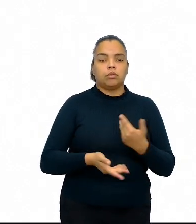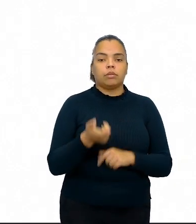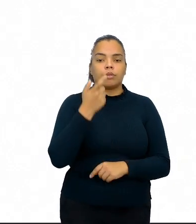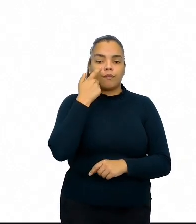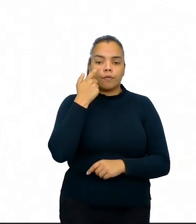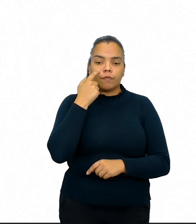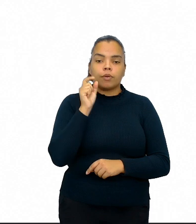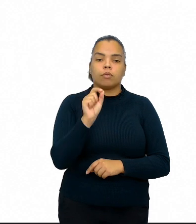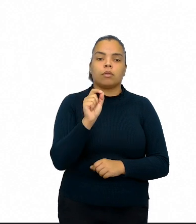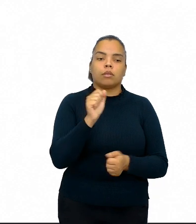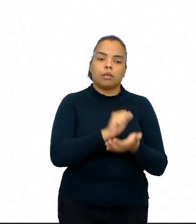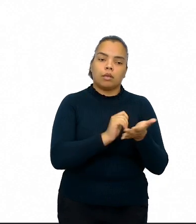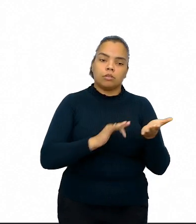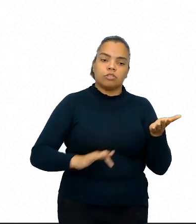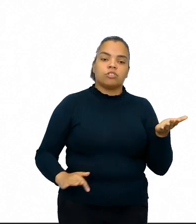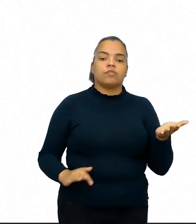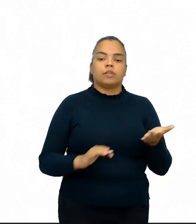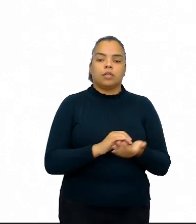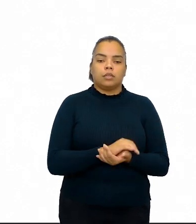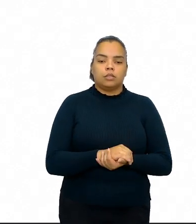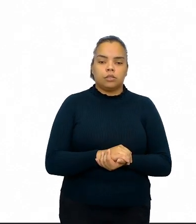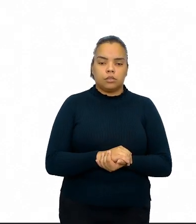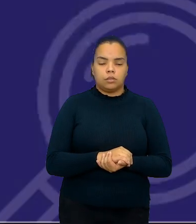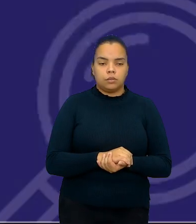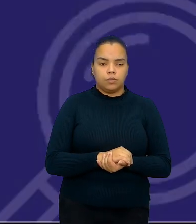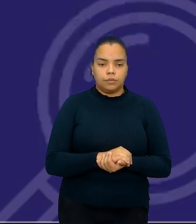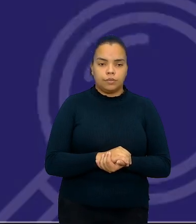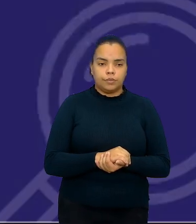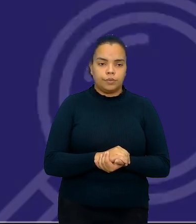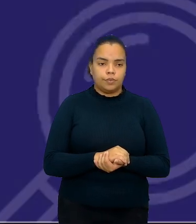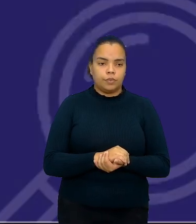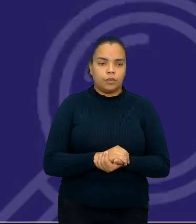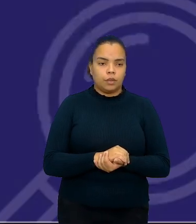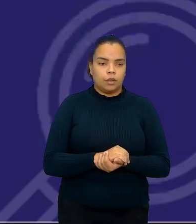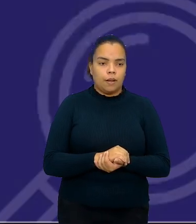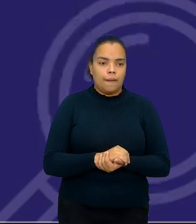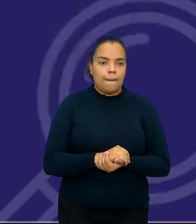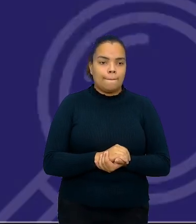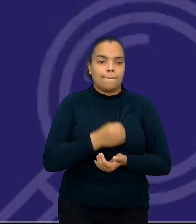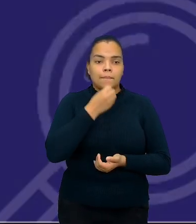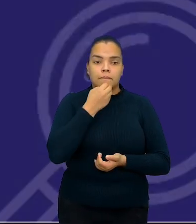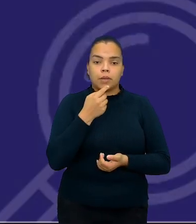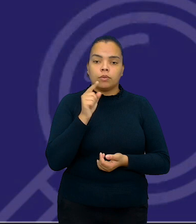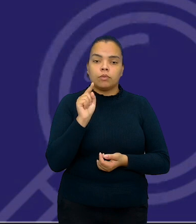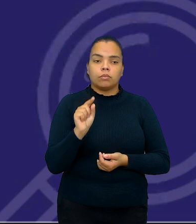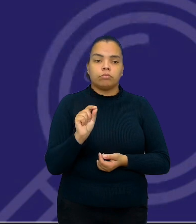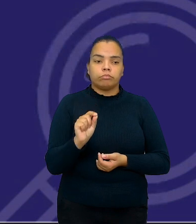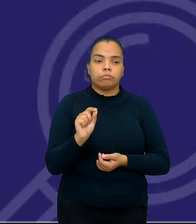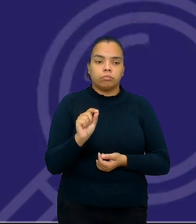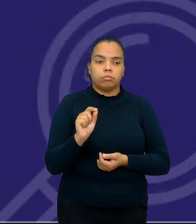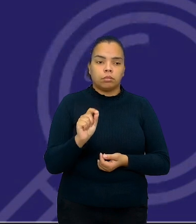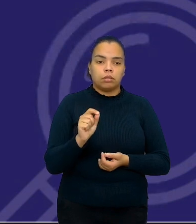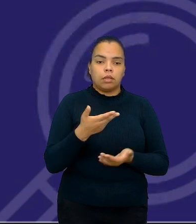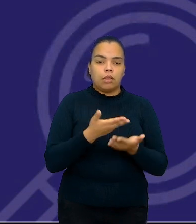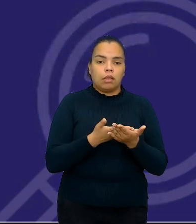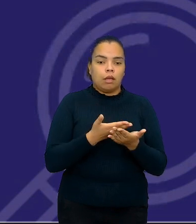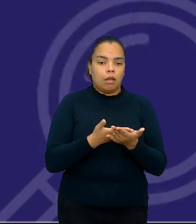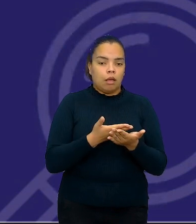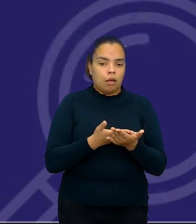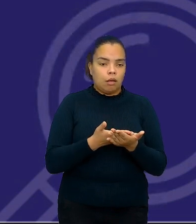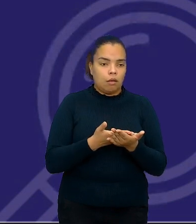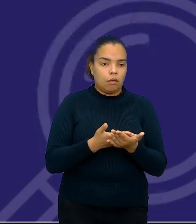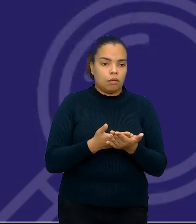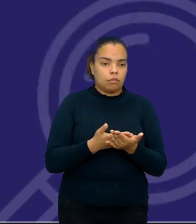é a atividade selecionada para o cumprimento desse objetivo? Bom, então trata-se da